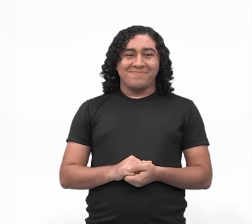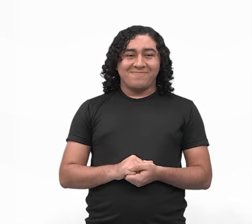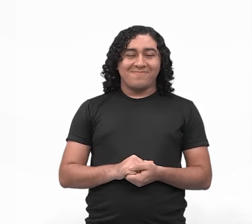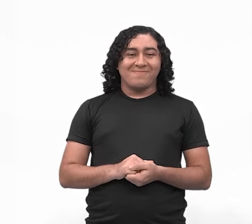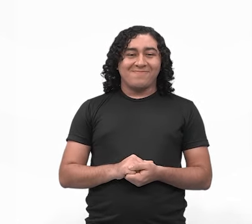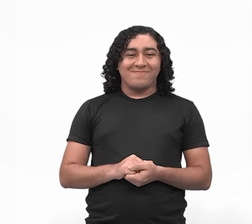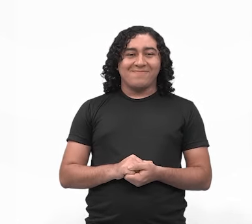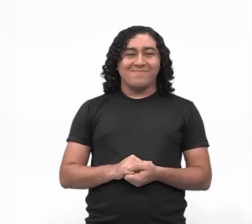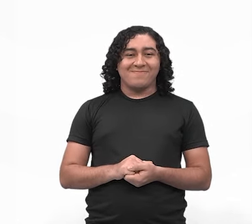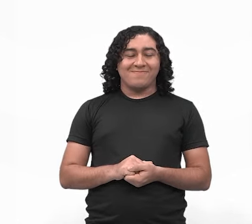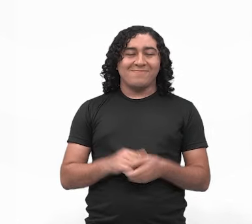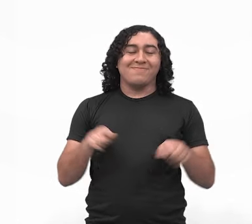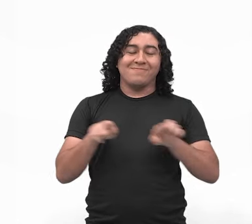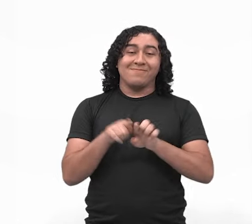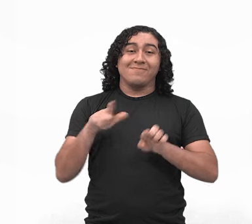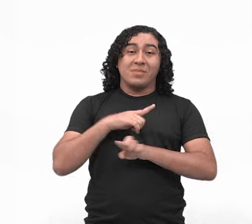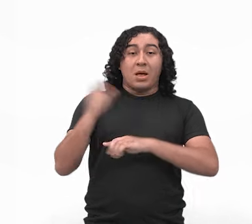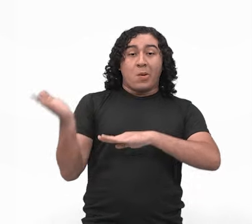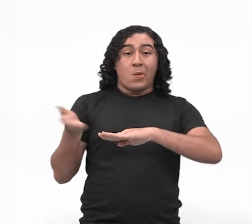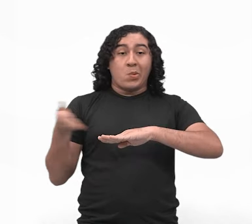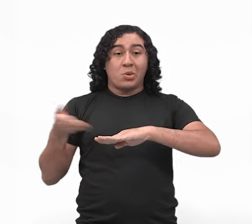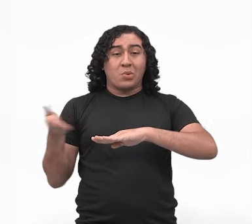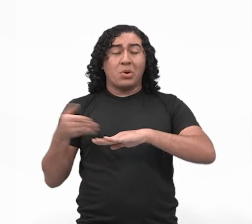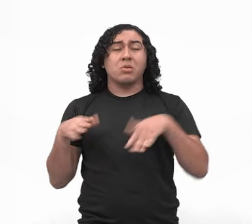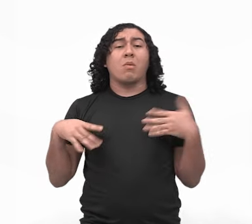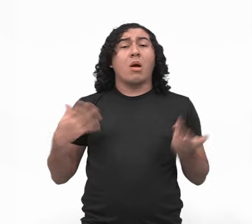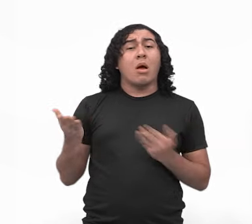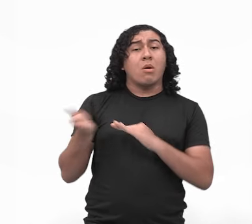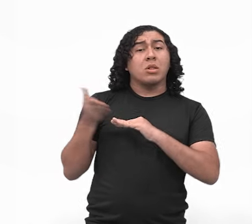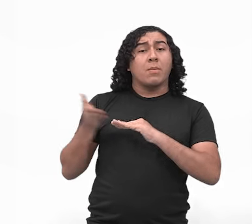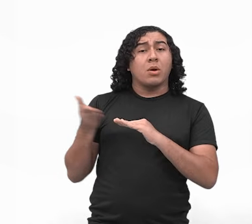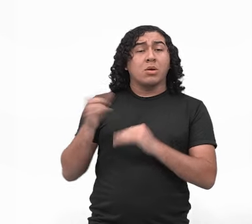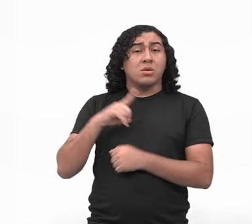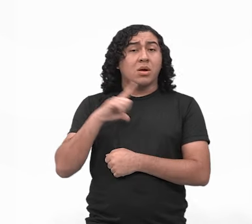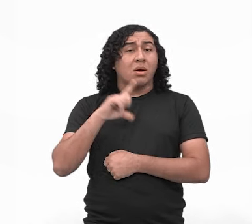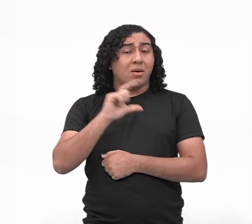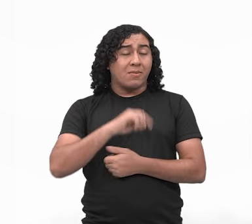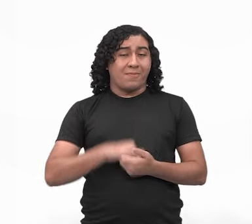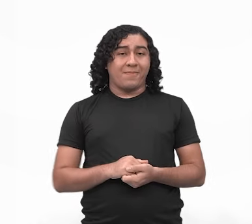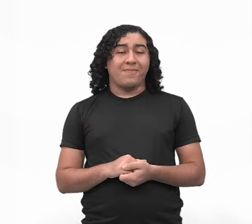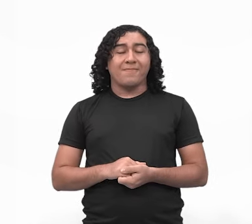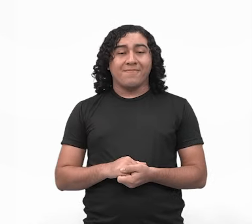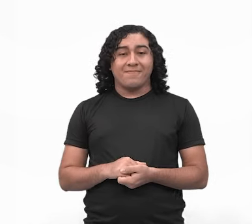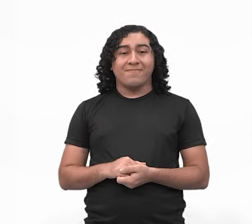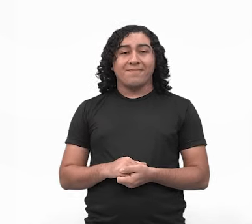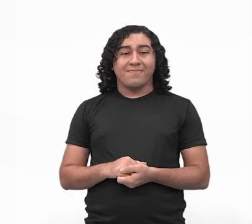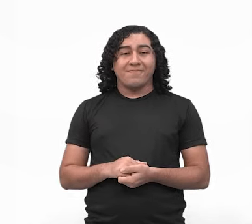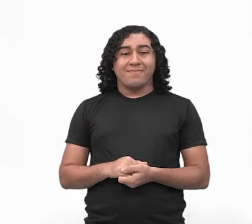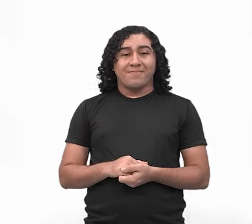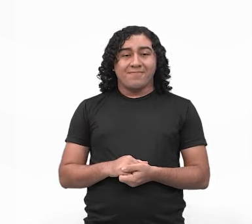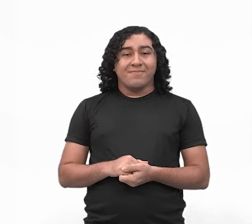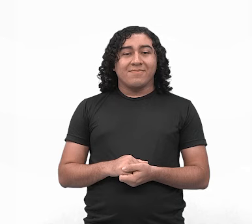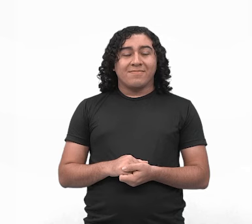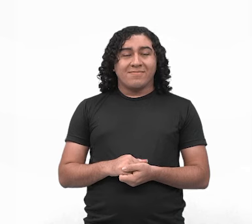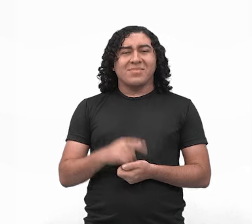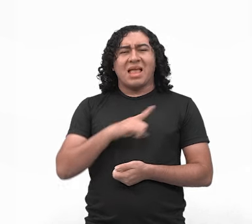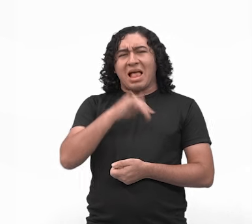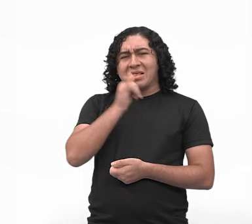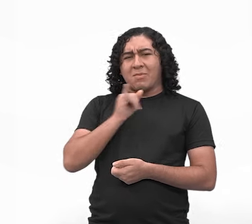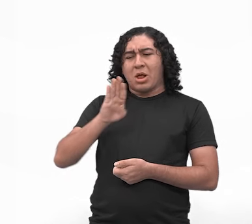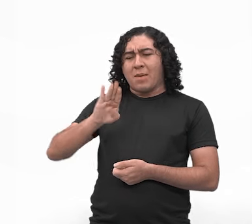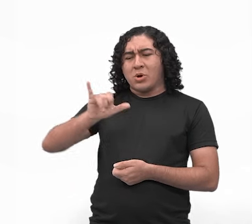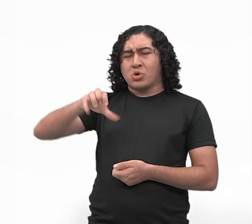no período contemporâneo. E qual é esse período contemporâneo? Nós vamos ter aí como a Beyoncé,